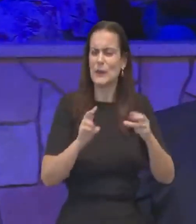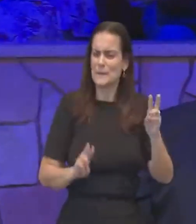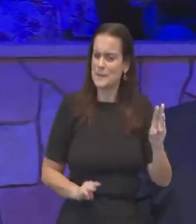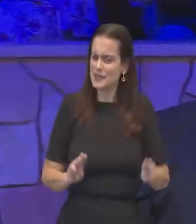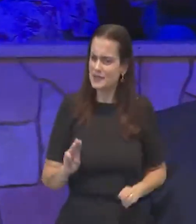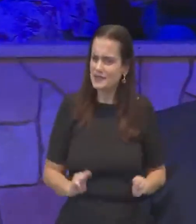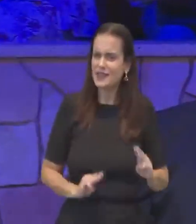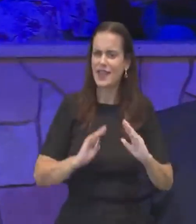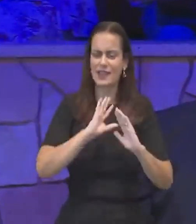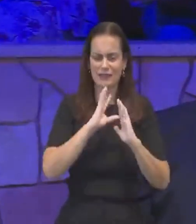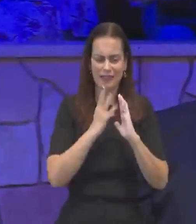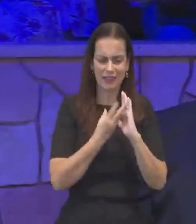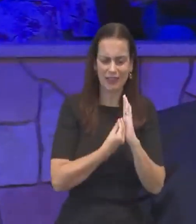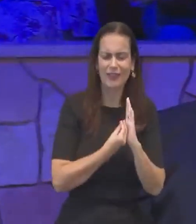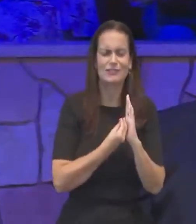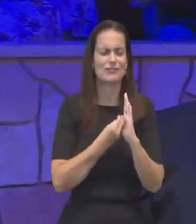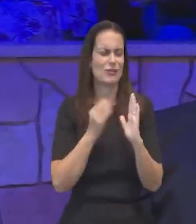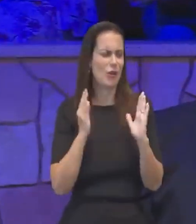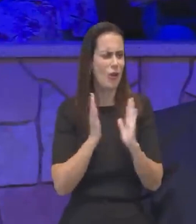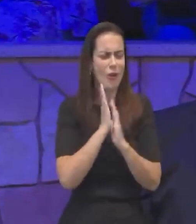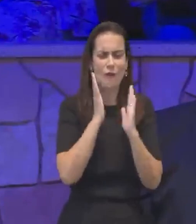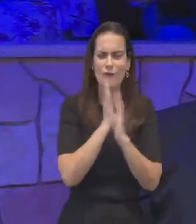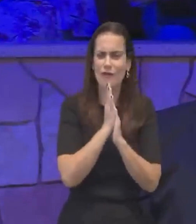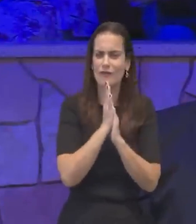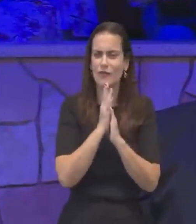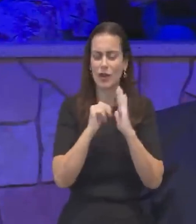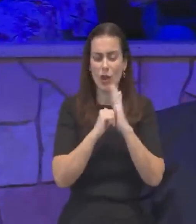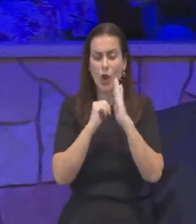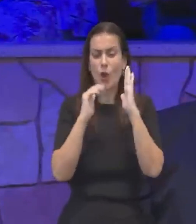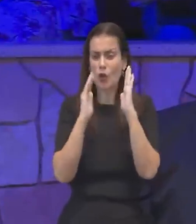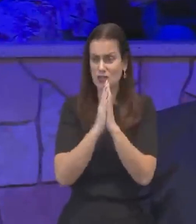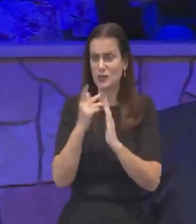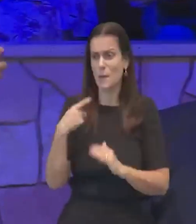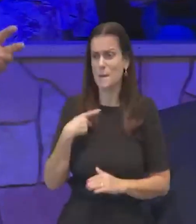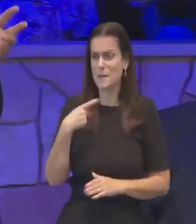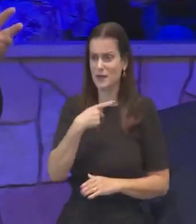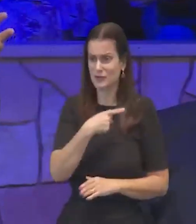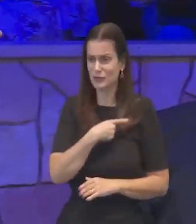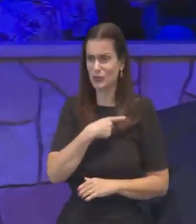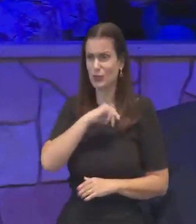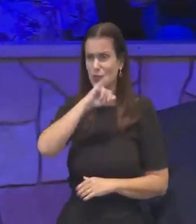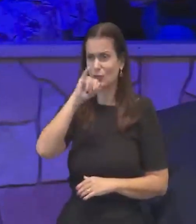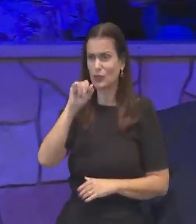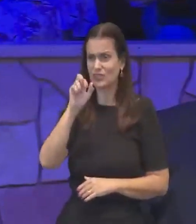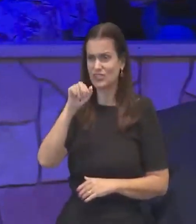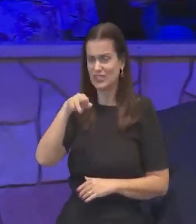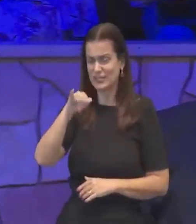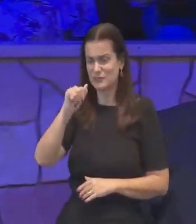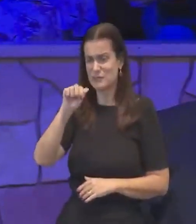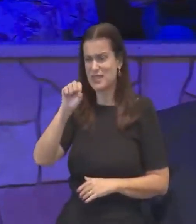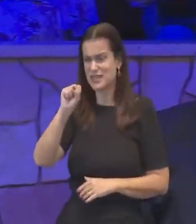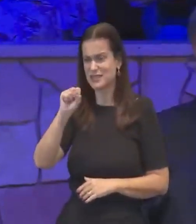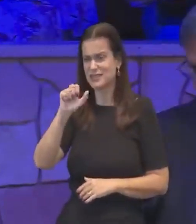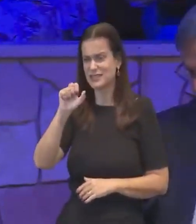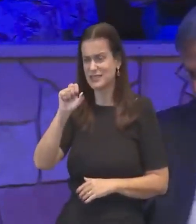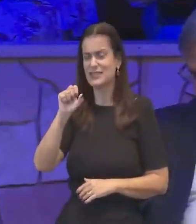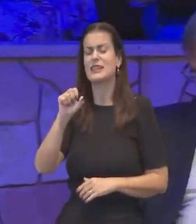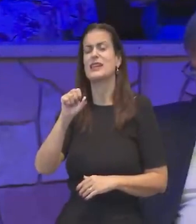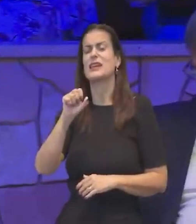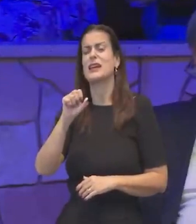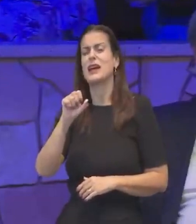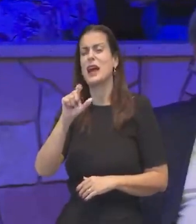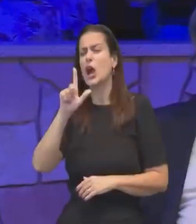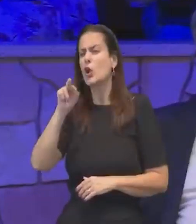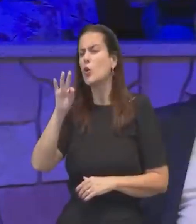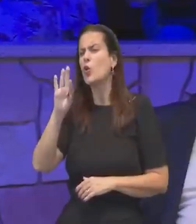igreja, ministério da adoração. E a oração do pastor Jeremias, ao perceber o luto profundo que a sua família estava